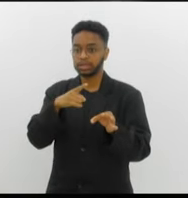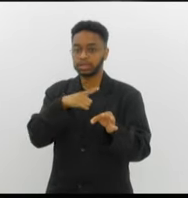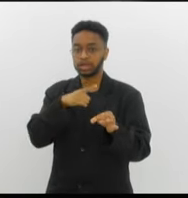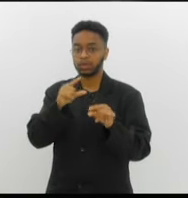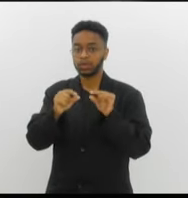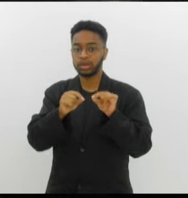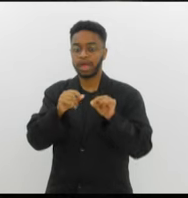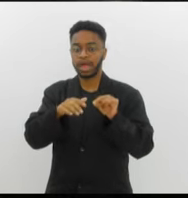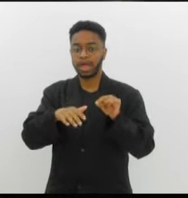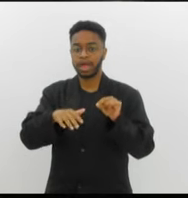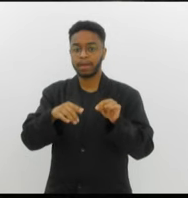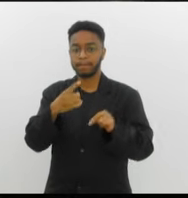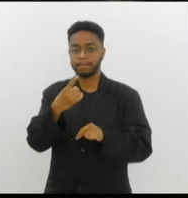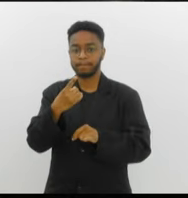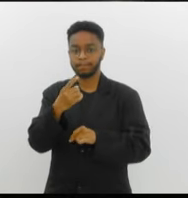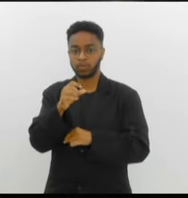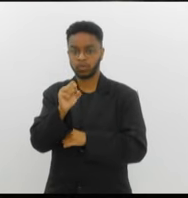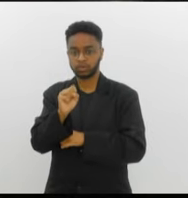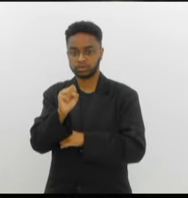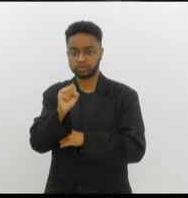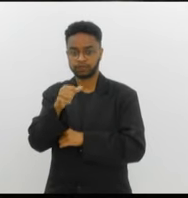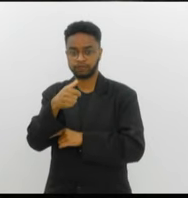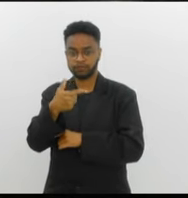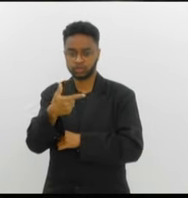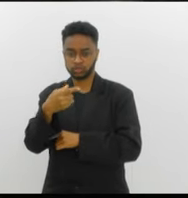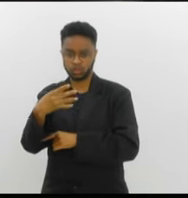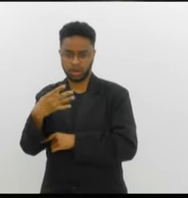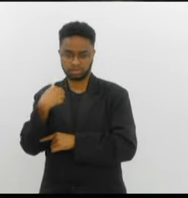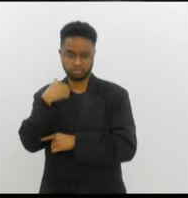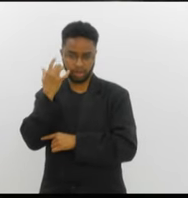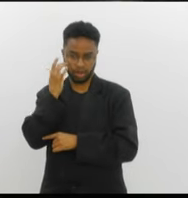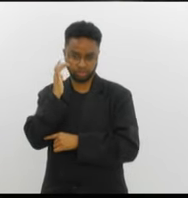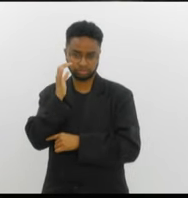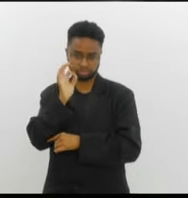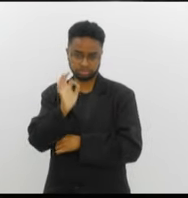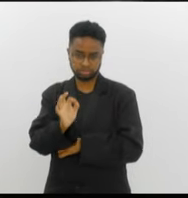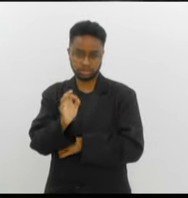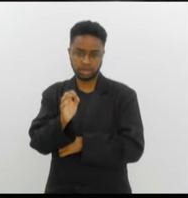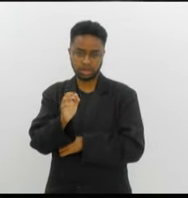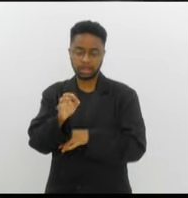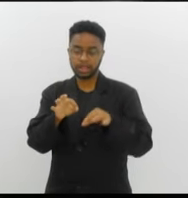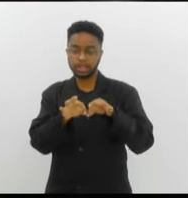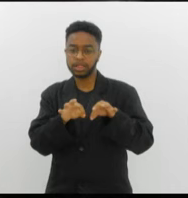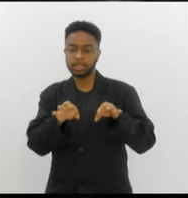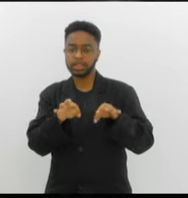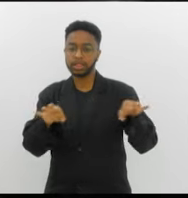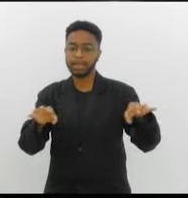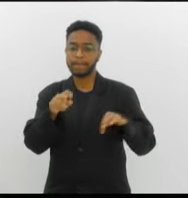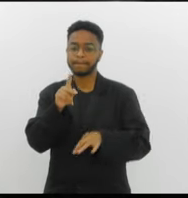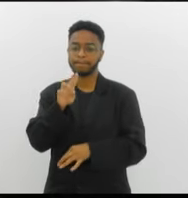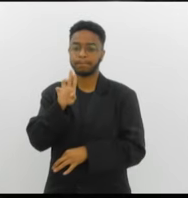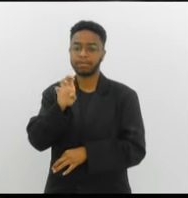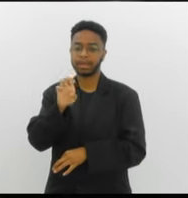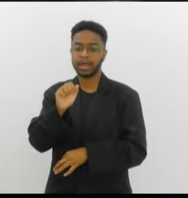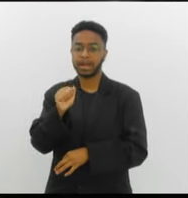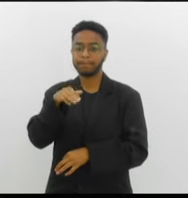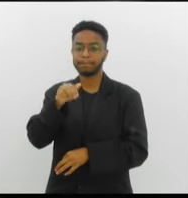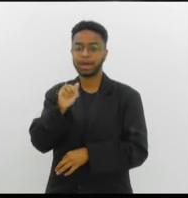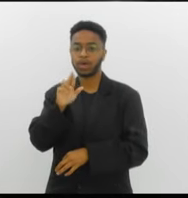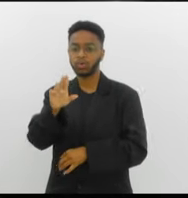de 1824, salvo erro de memória. O que é a linha de pré-amar? É a linha entre